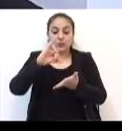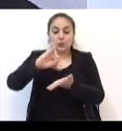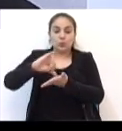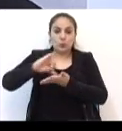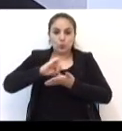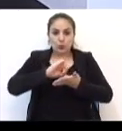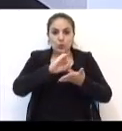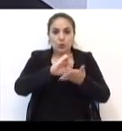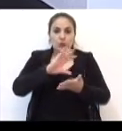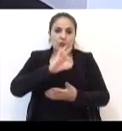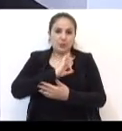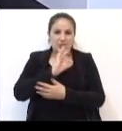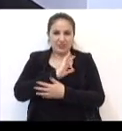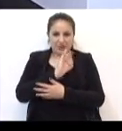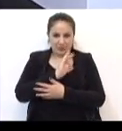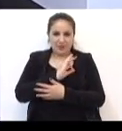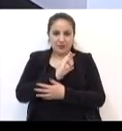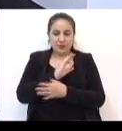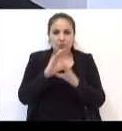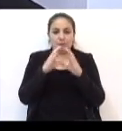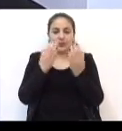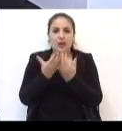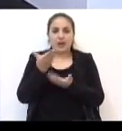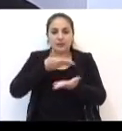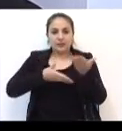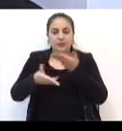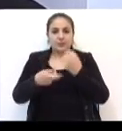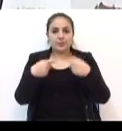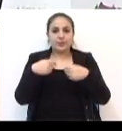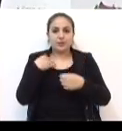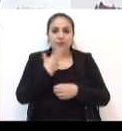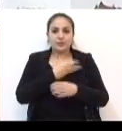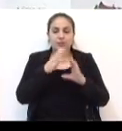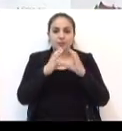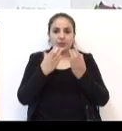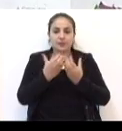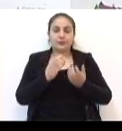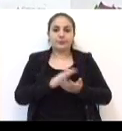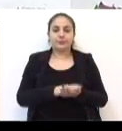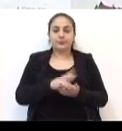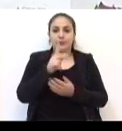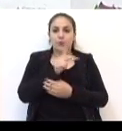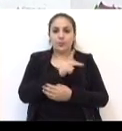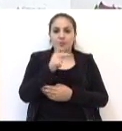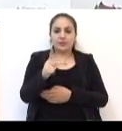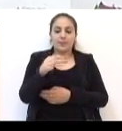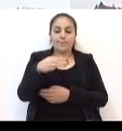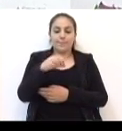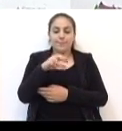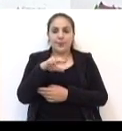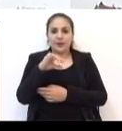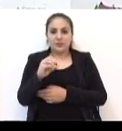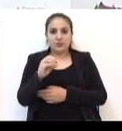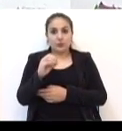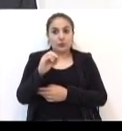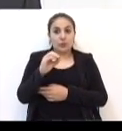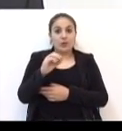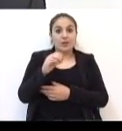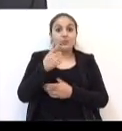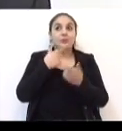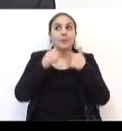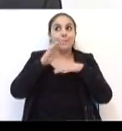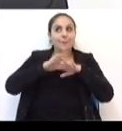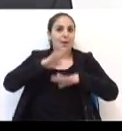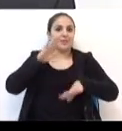de policiamento comunitário, atendendo às demandas da nossa comunidade. O presidente Márcio Patucci sonha mais alto.